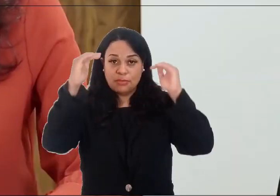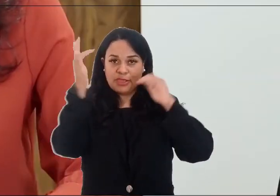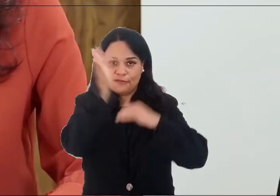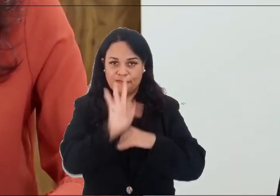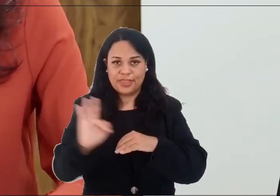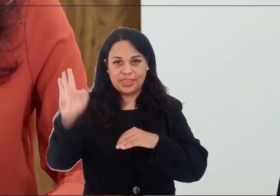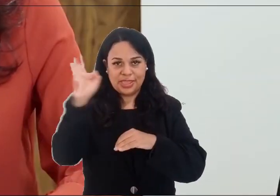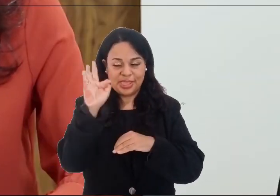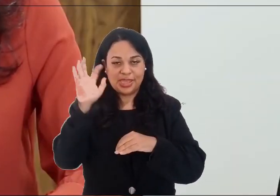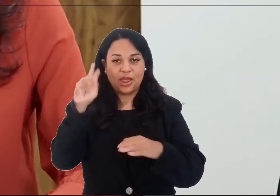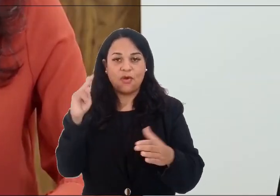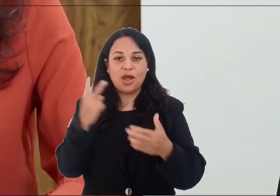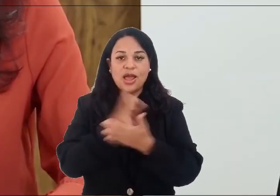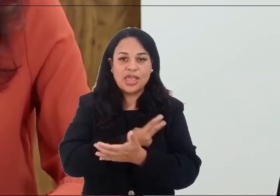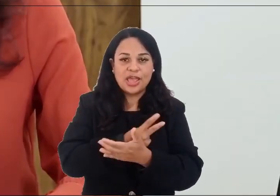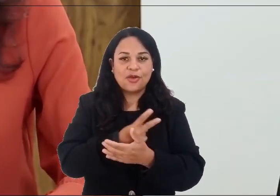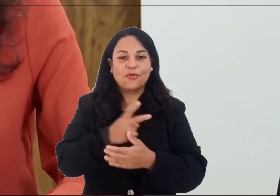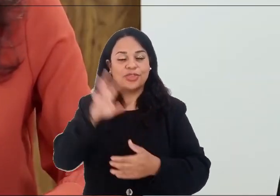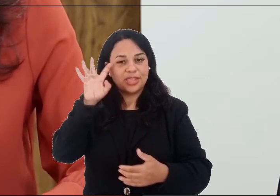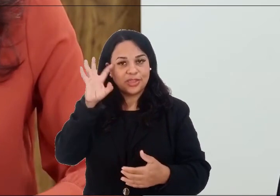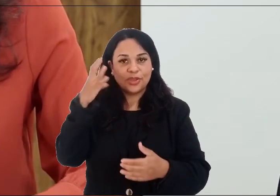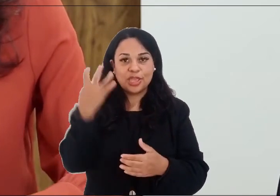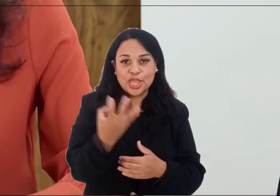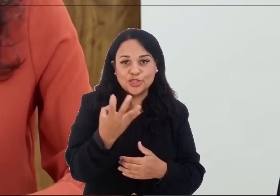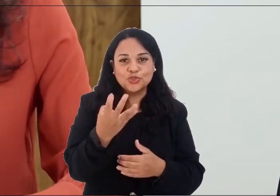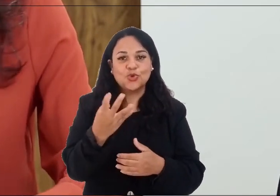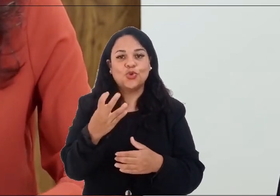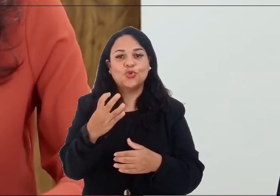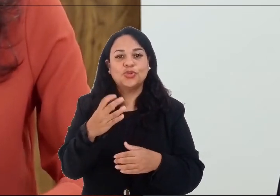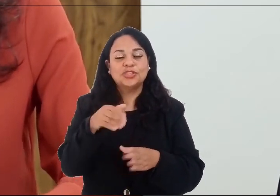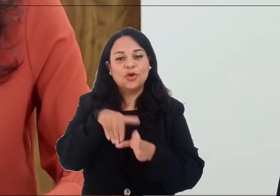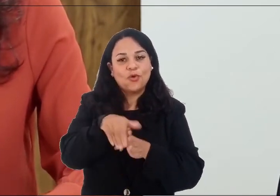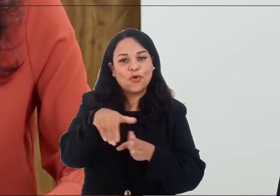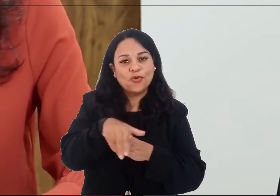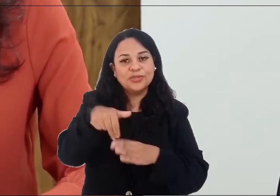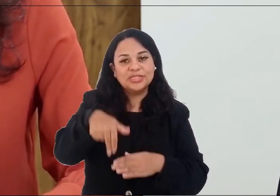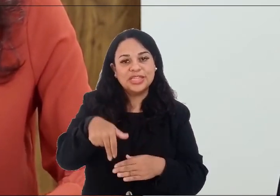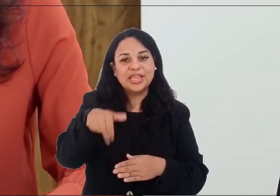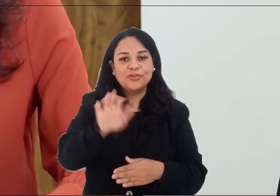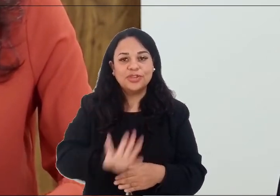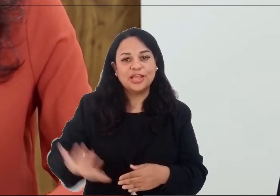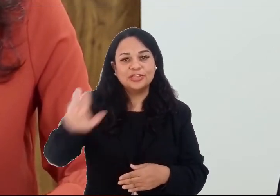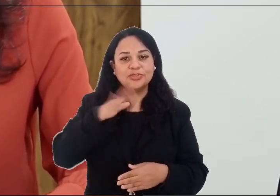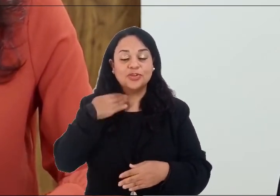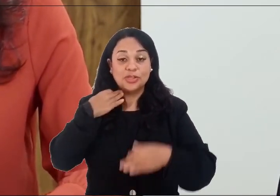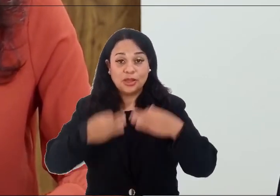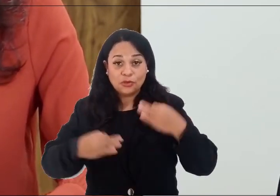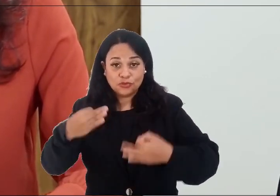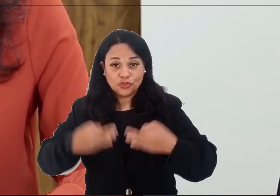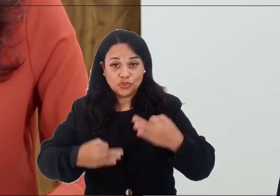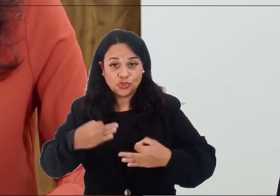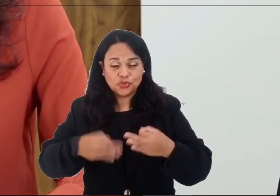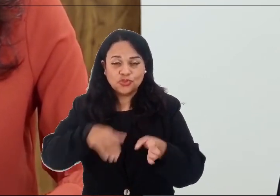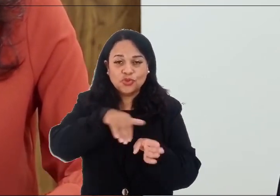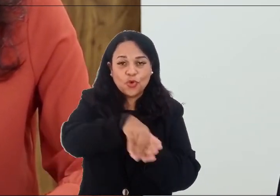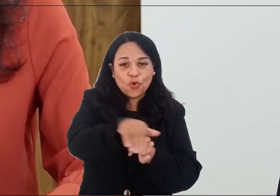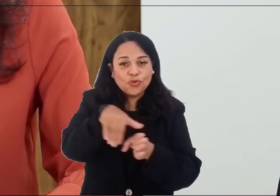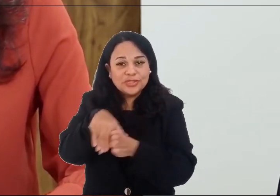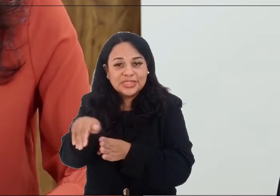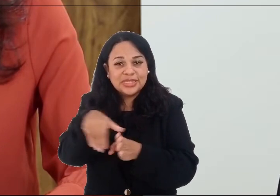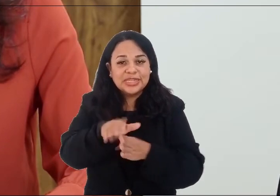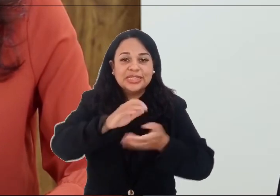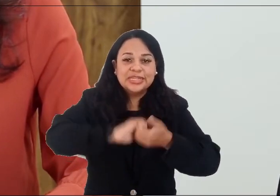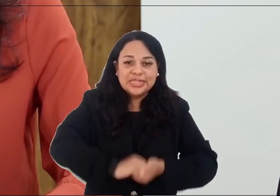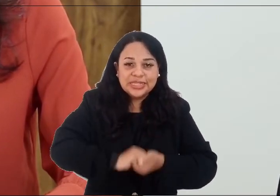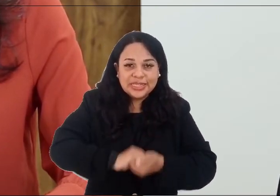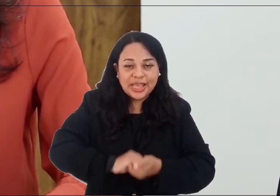do Conselho Nacional de Justiça, que começa a tratar, então, principalmente dos métodos consensuais, como a conciliação e a